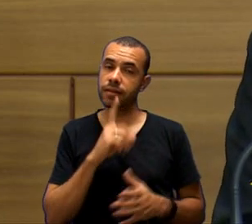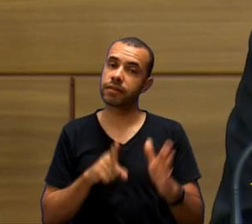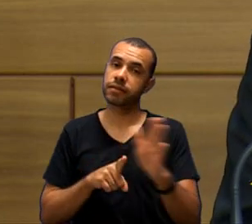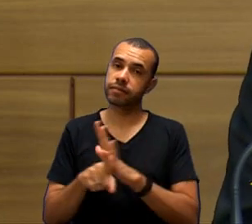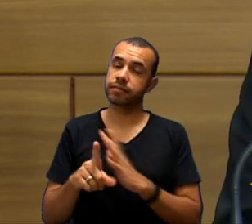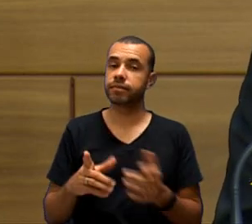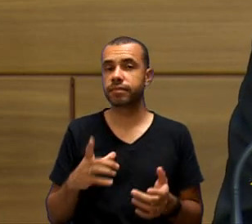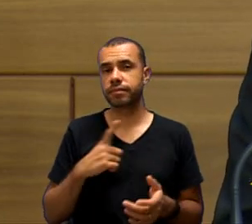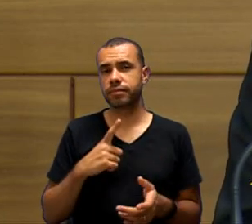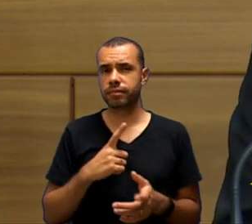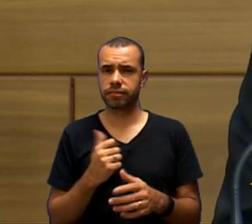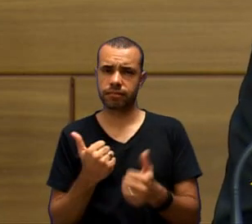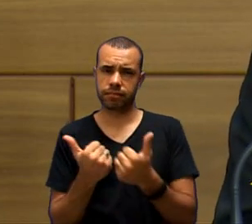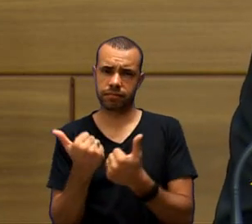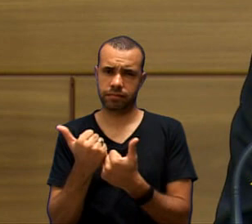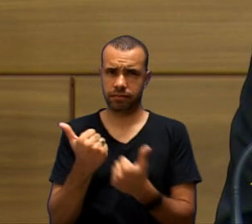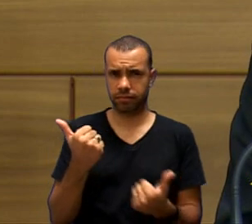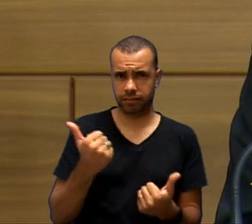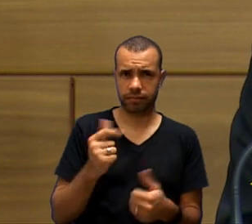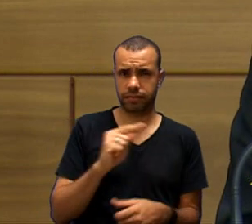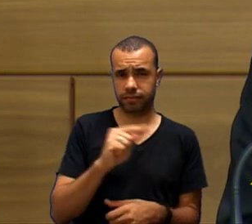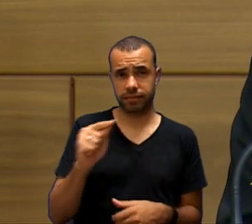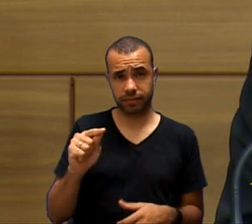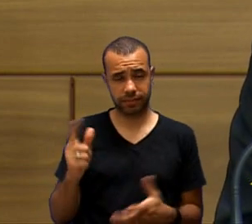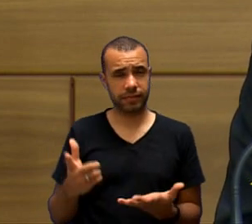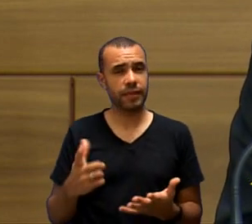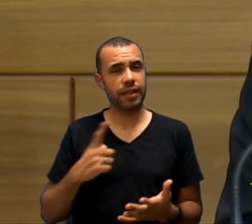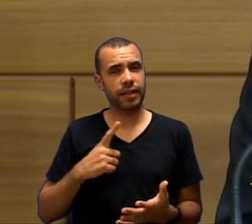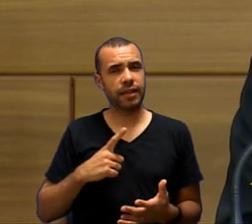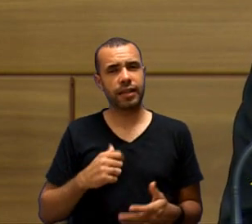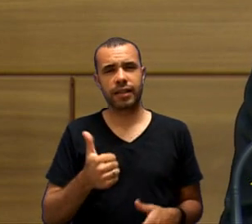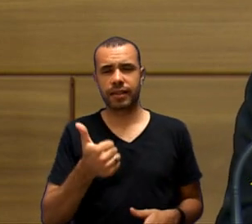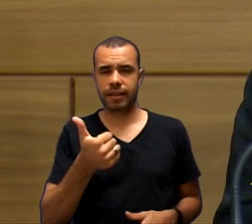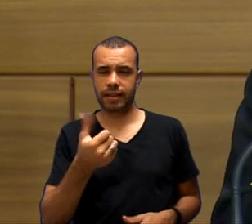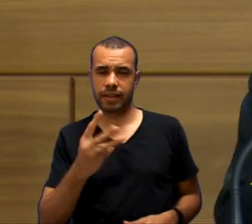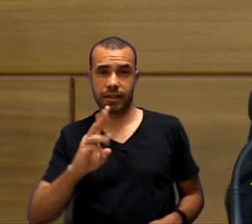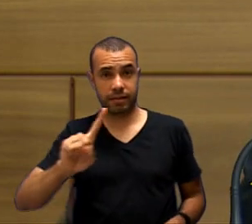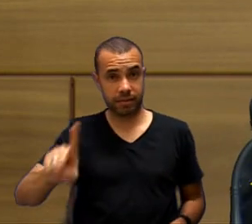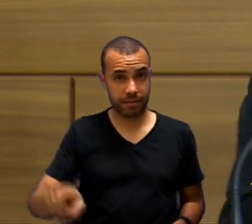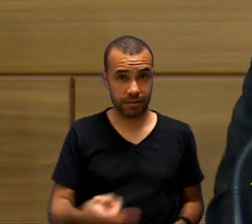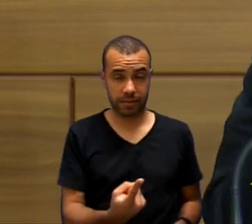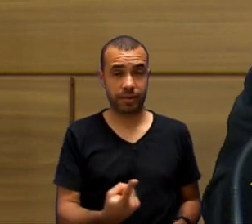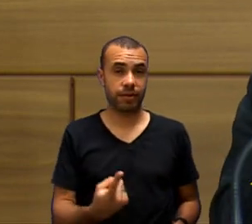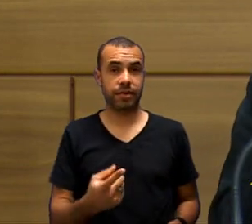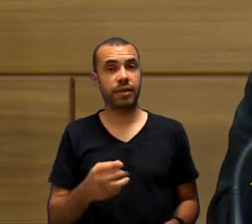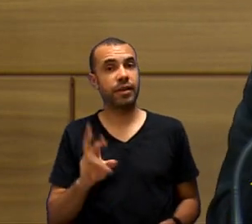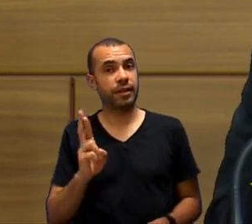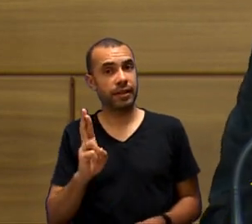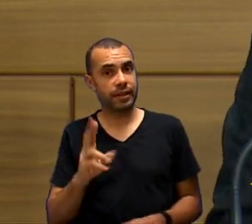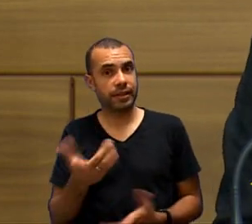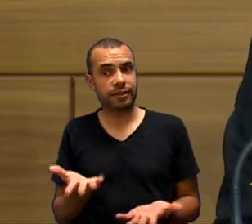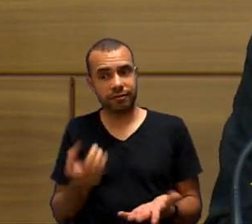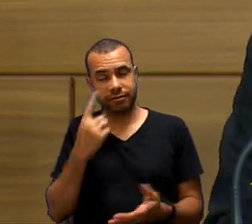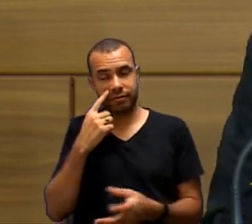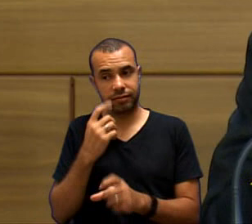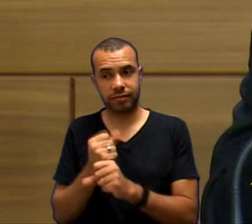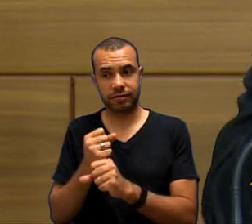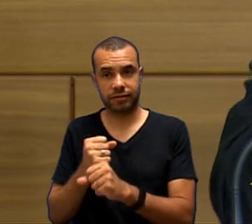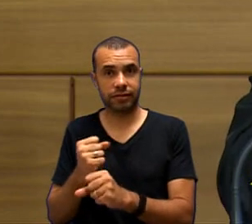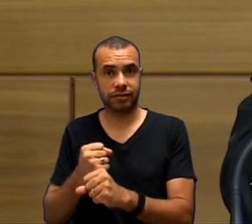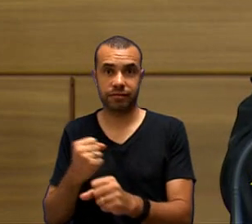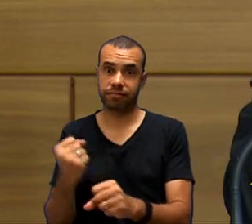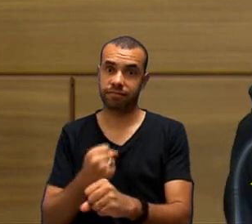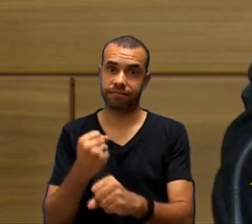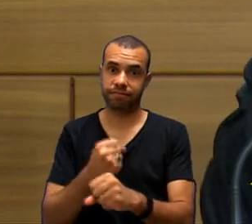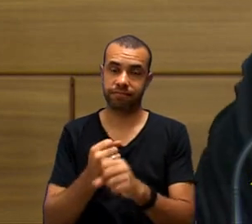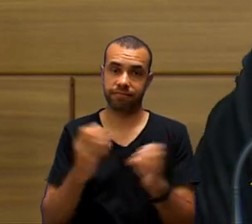representantes, uma verba de 3 milhões de reais para essa obra em si. 3 de então, março. Para 13 de